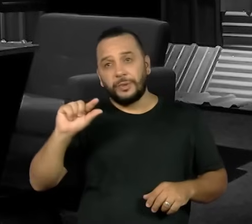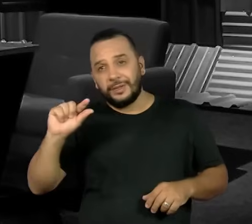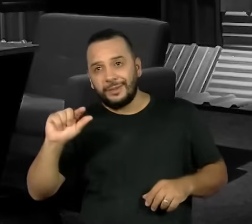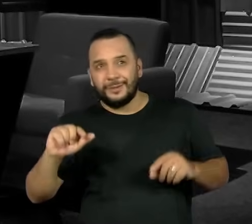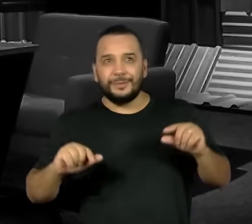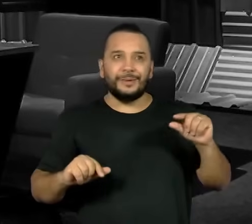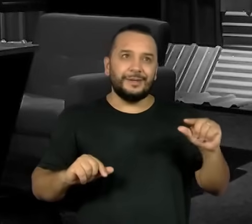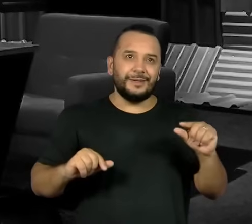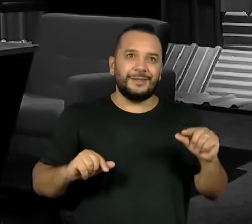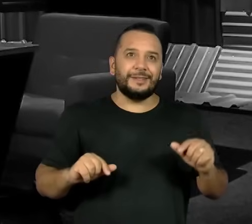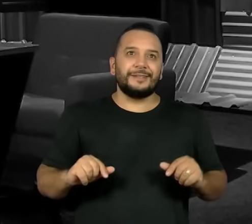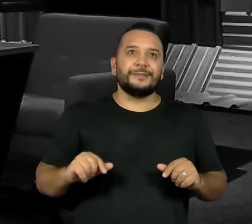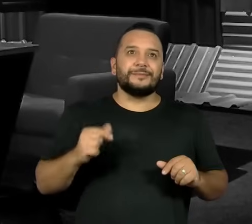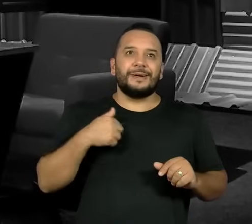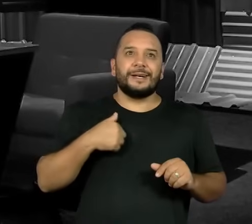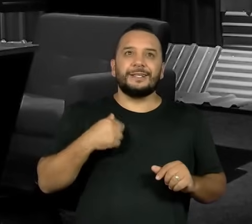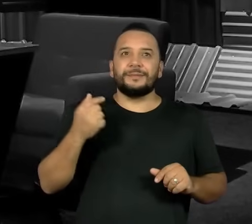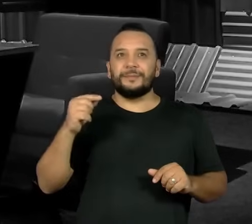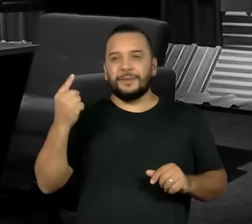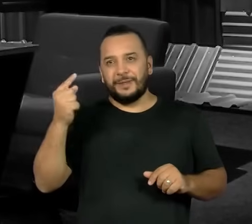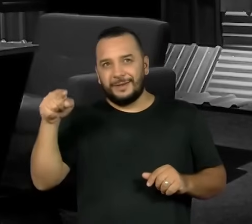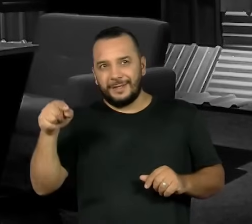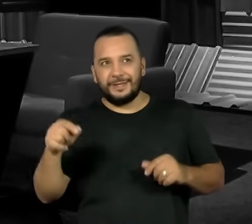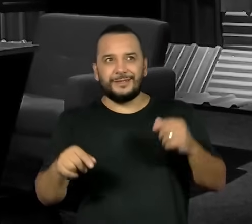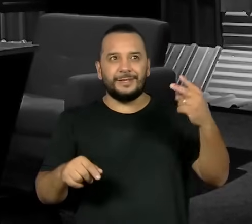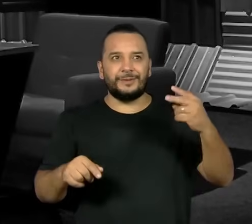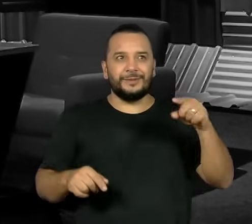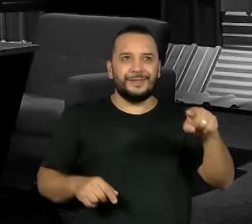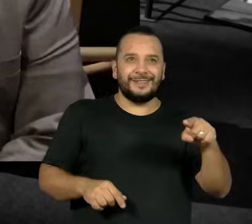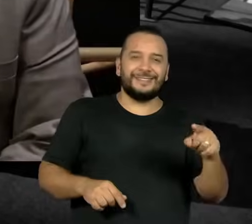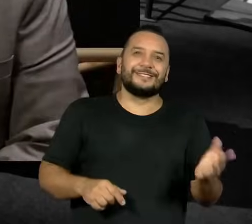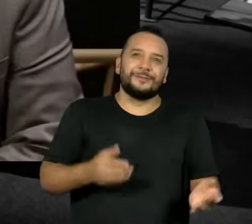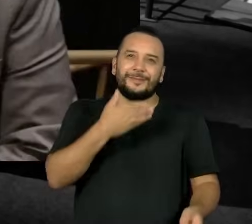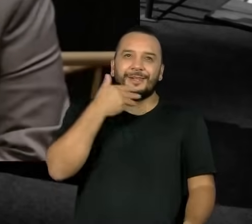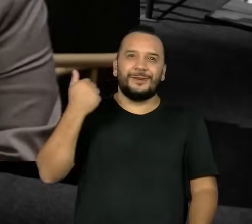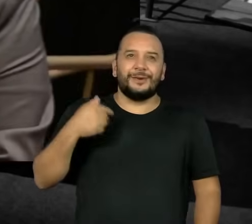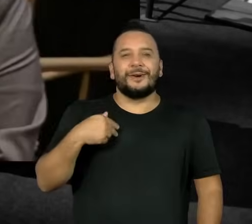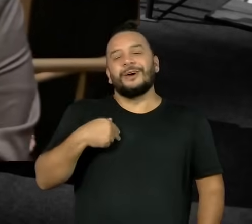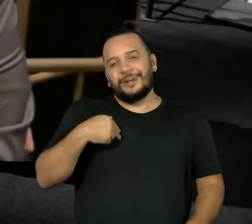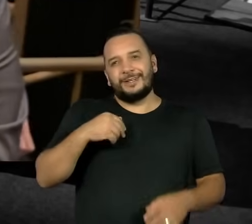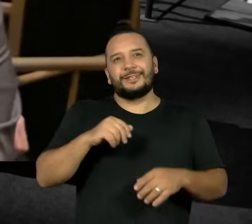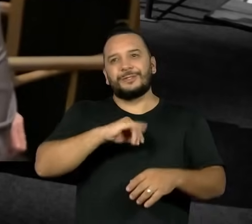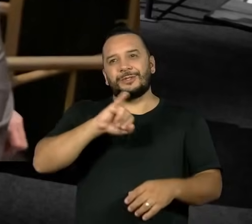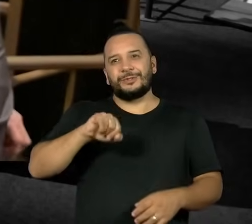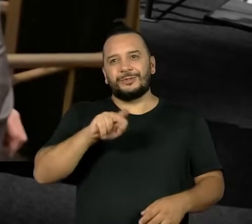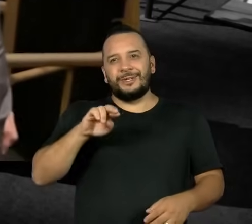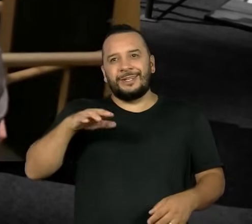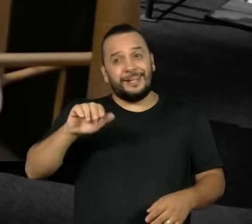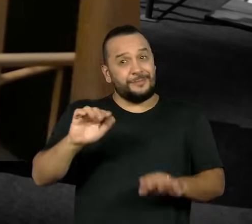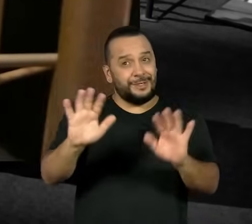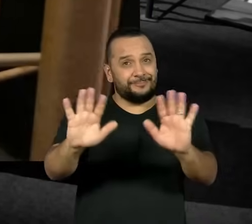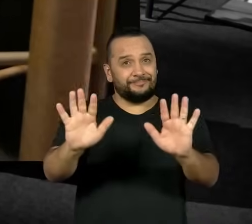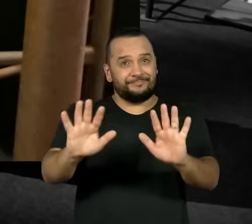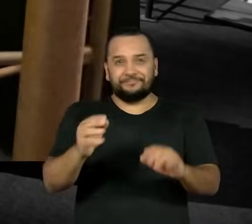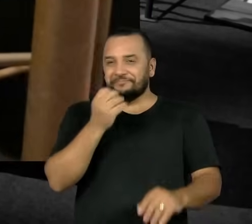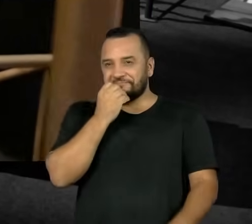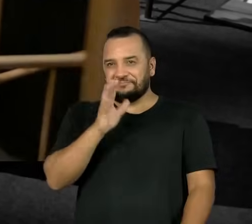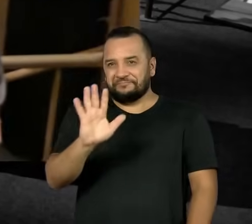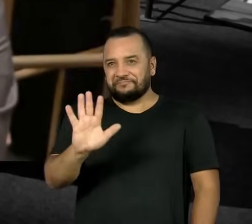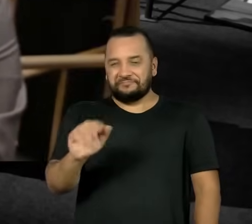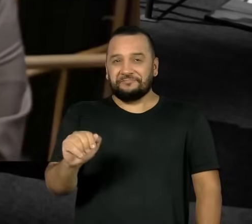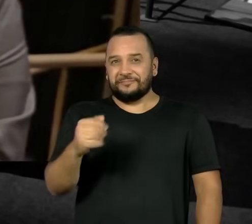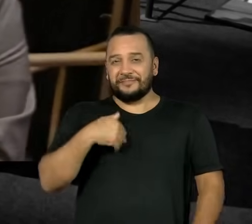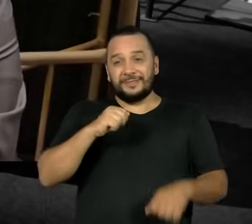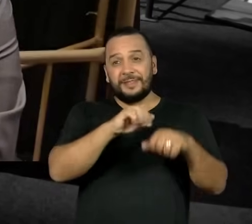Mas eu acho que vai ter que ser um de cada vez. Um de cada vez. É melhor. Não, Jurema e saltar de paraquedas não vai dar certo. Não vai dar certo. Esse